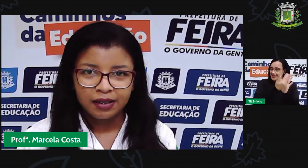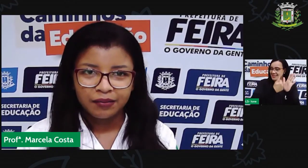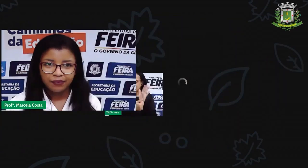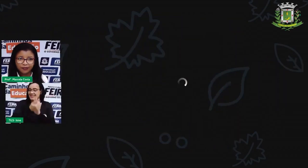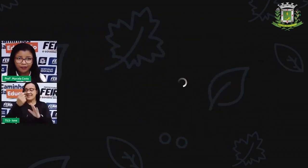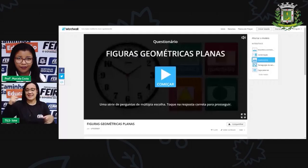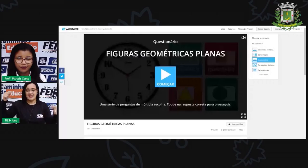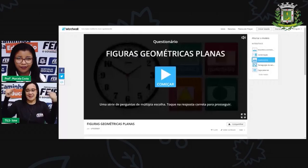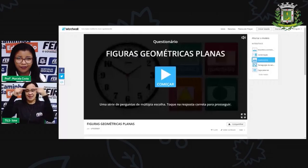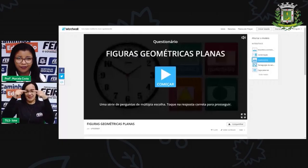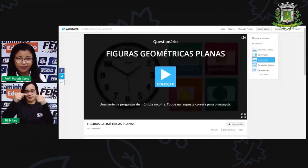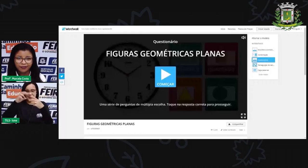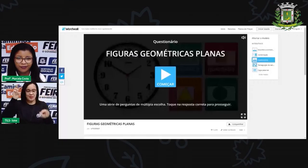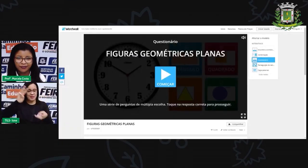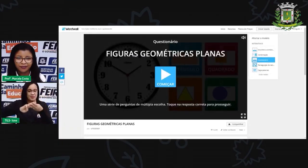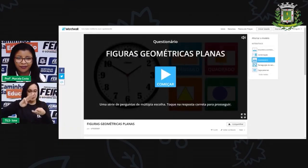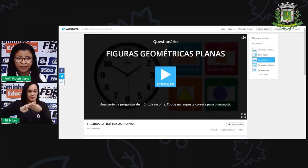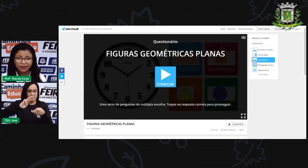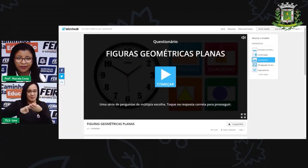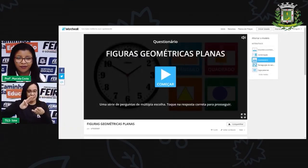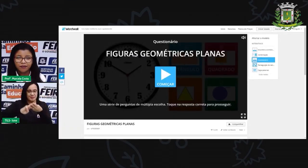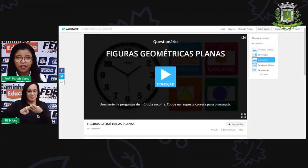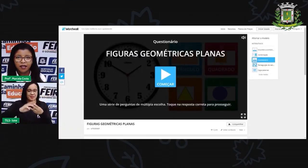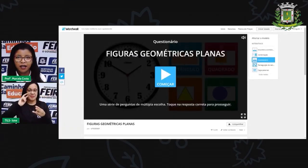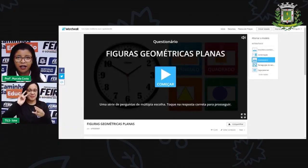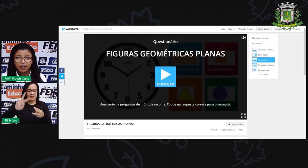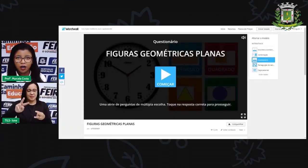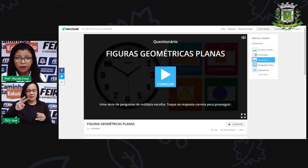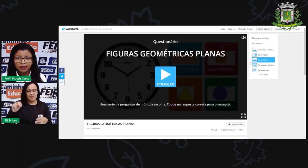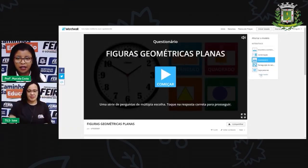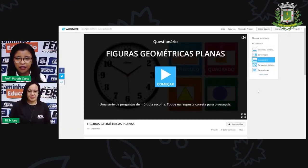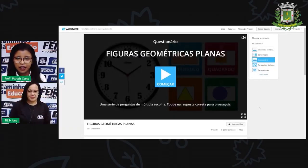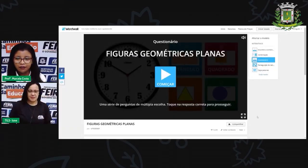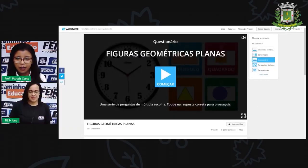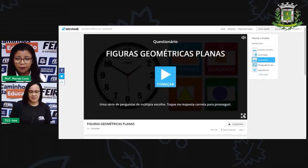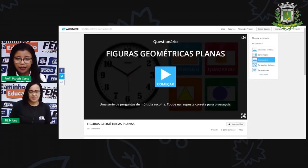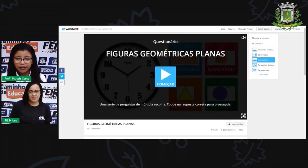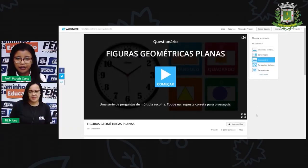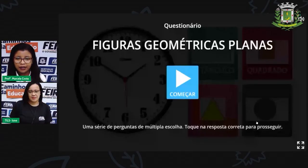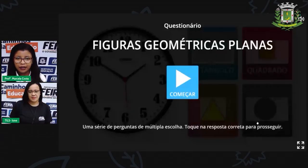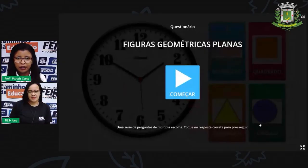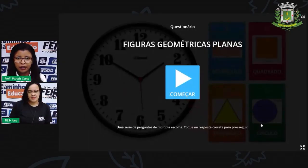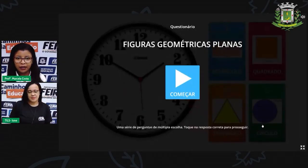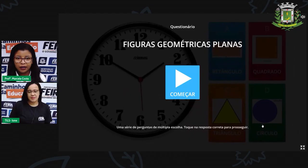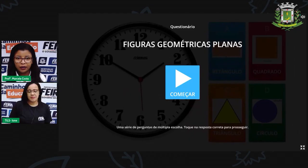casa, certo? Então, esse aqui, crianças, é